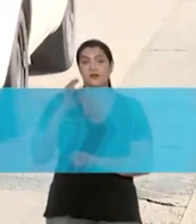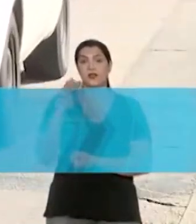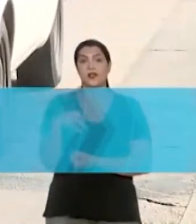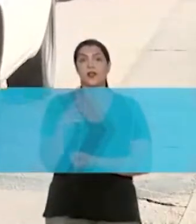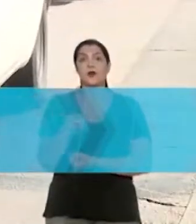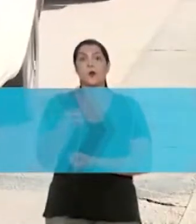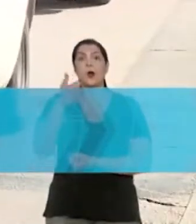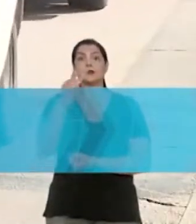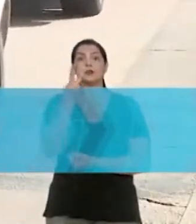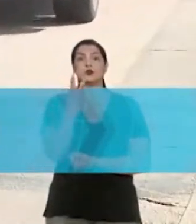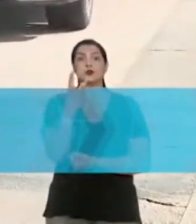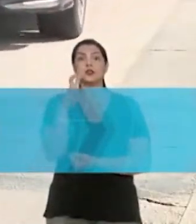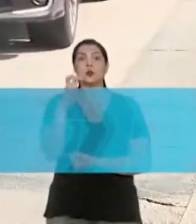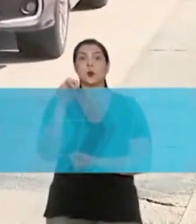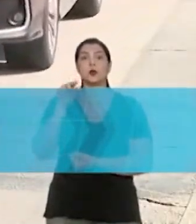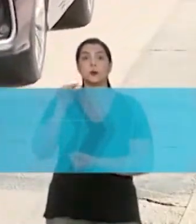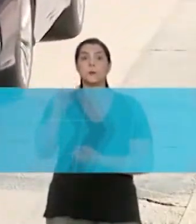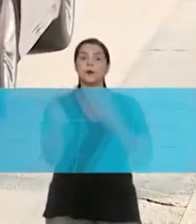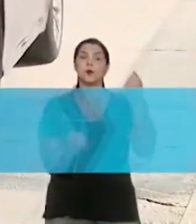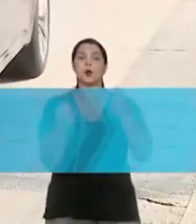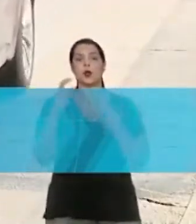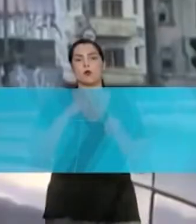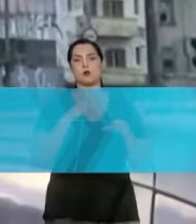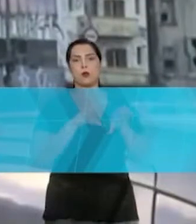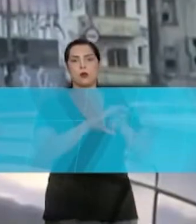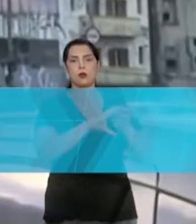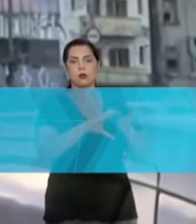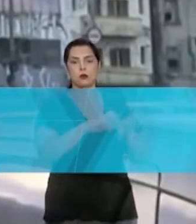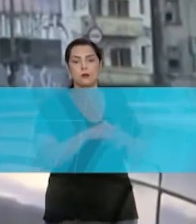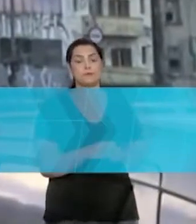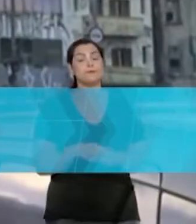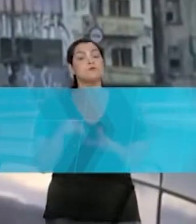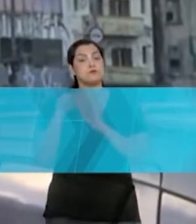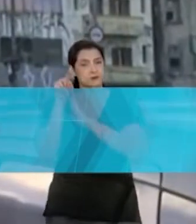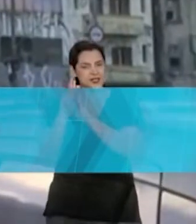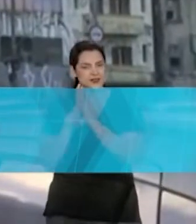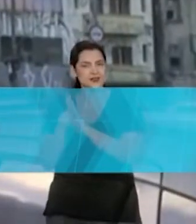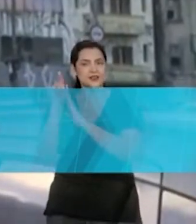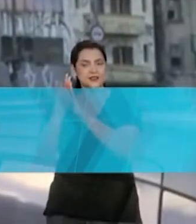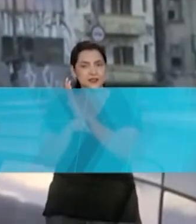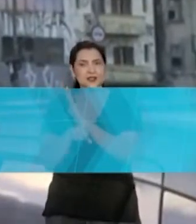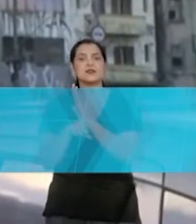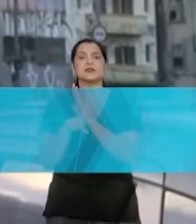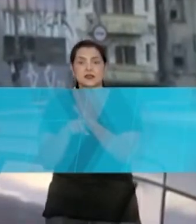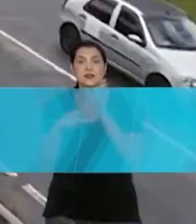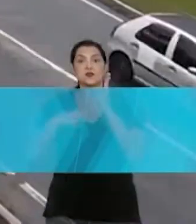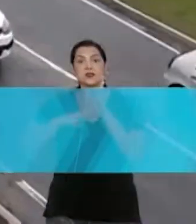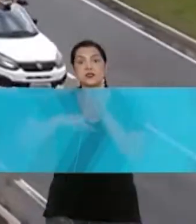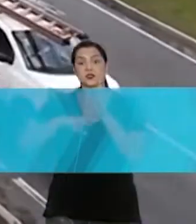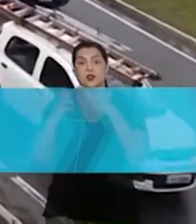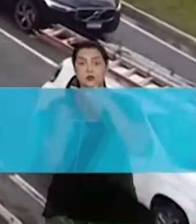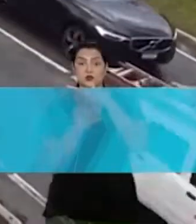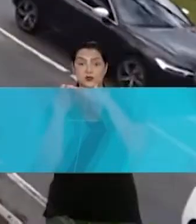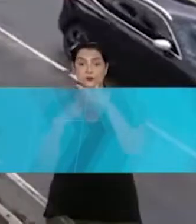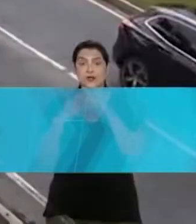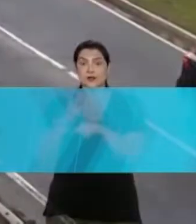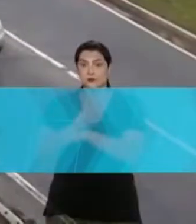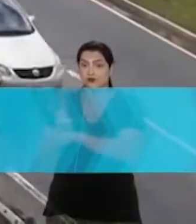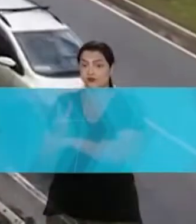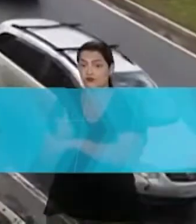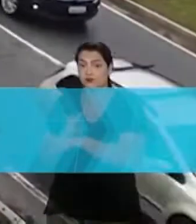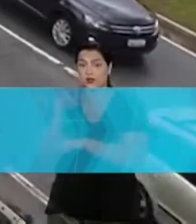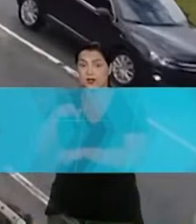frente a 38 1747 em 2020 no primeiro ano da alta da gasolina em